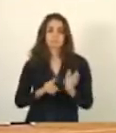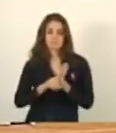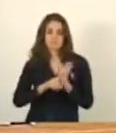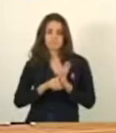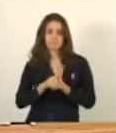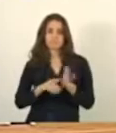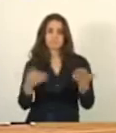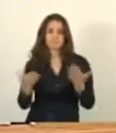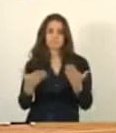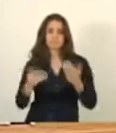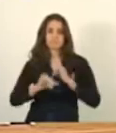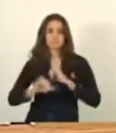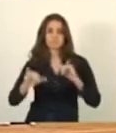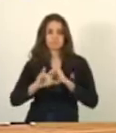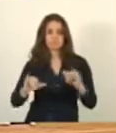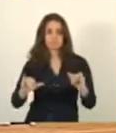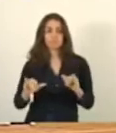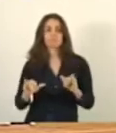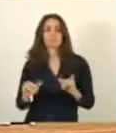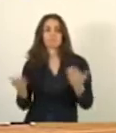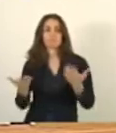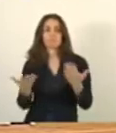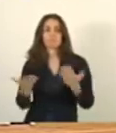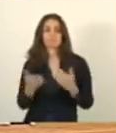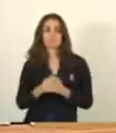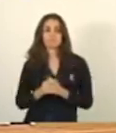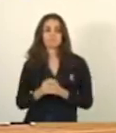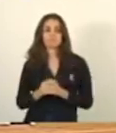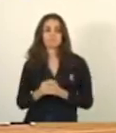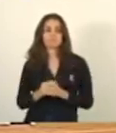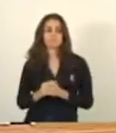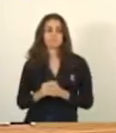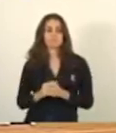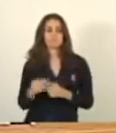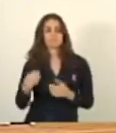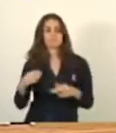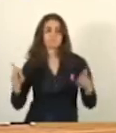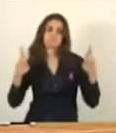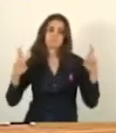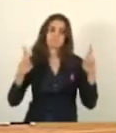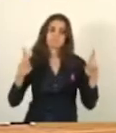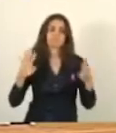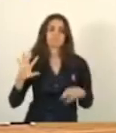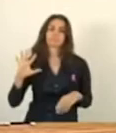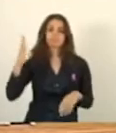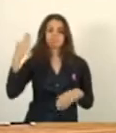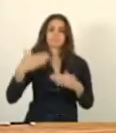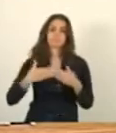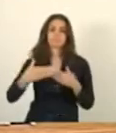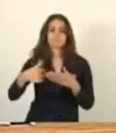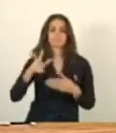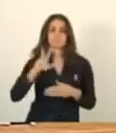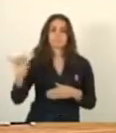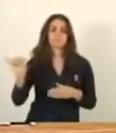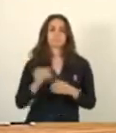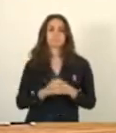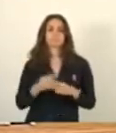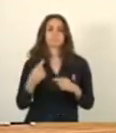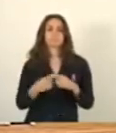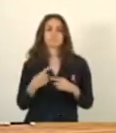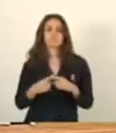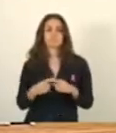sai hoje, muitos jornais, né, passaram a divulgar isso hoje, e eu espero que tenha uma grande repercussão, porque